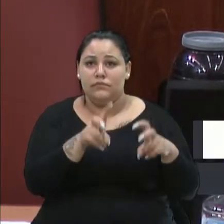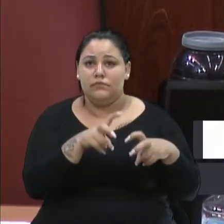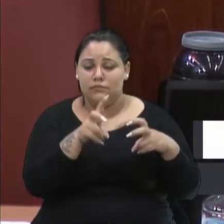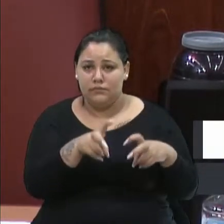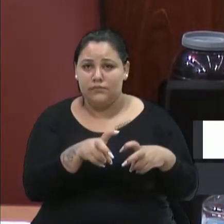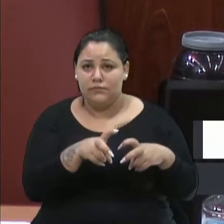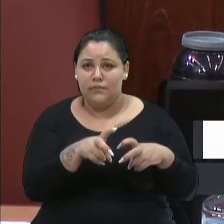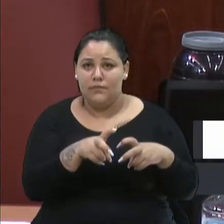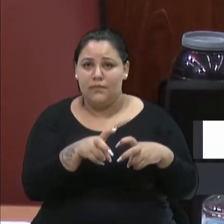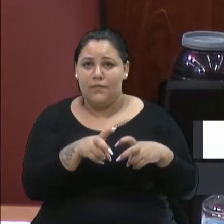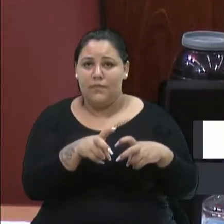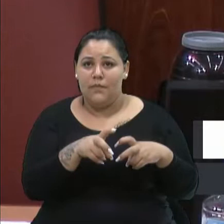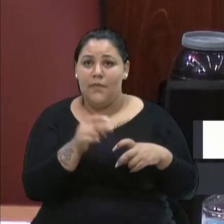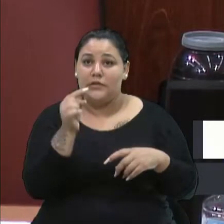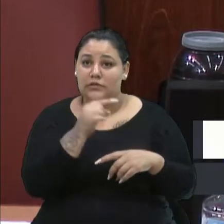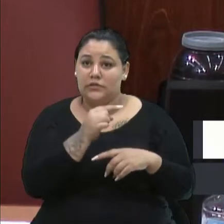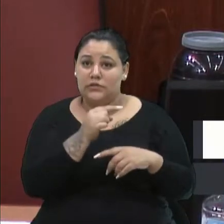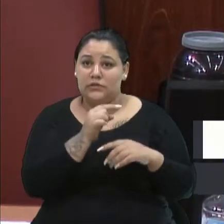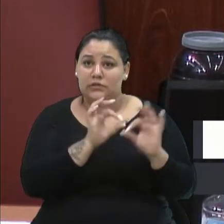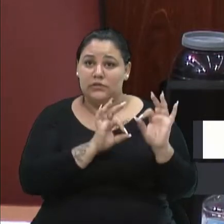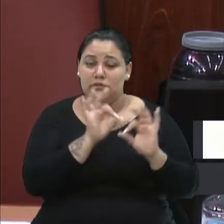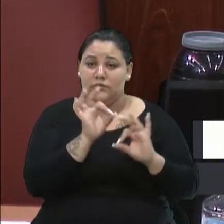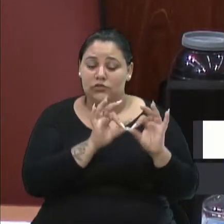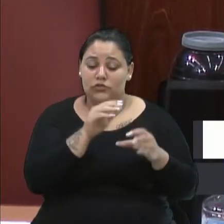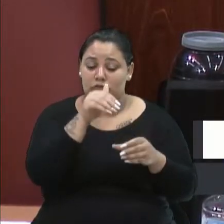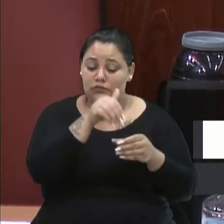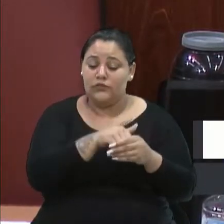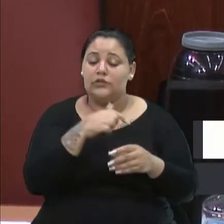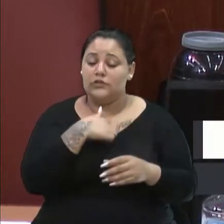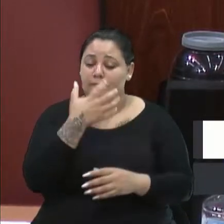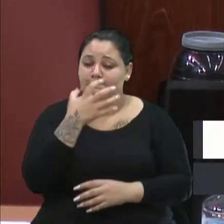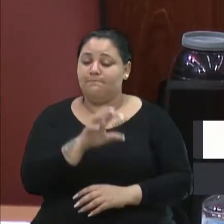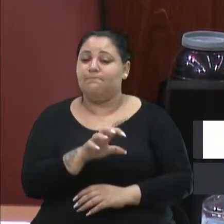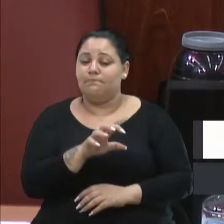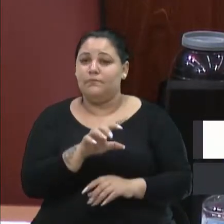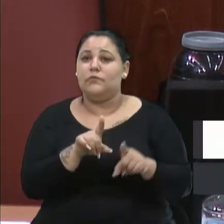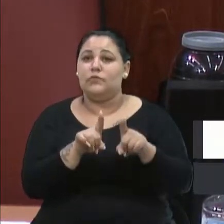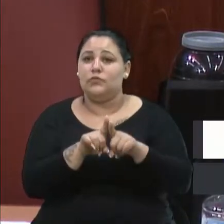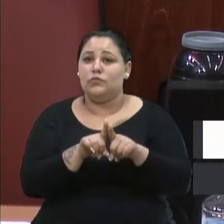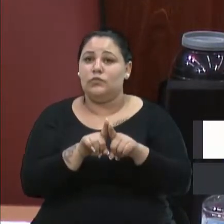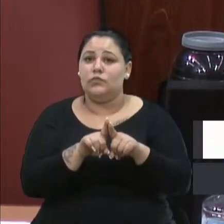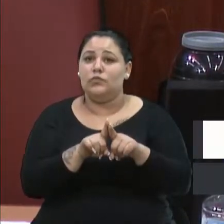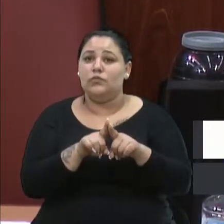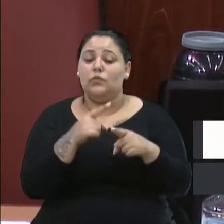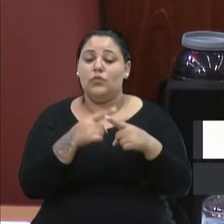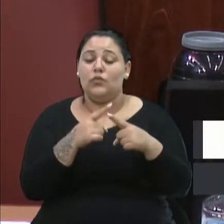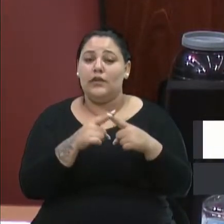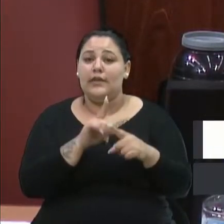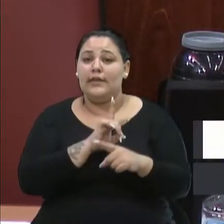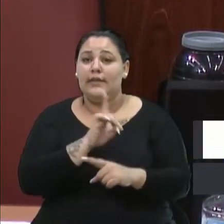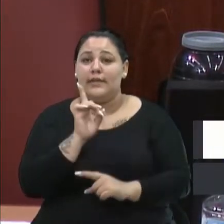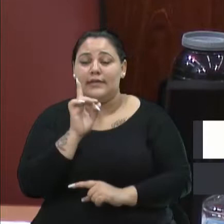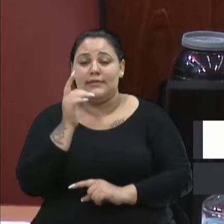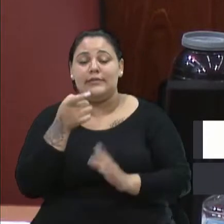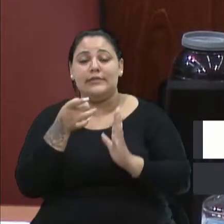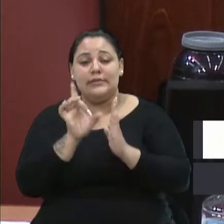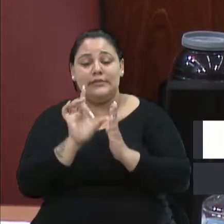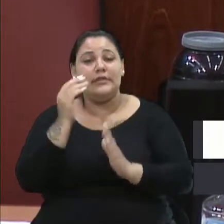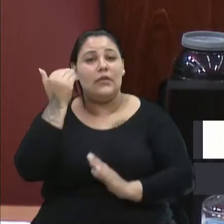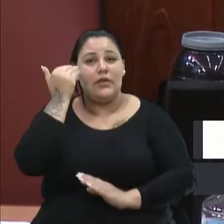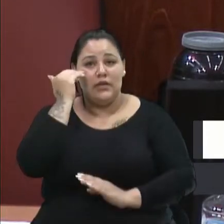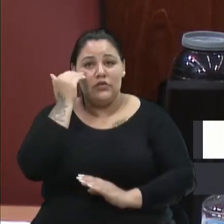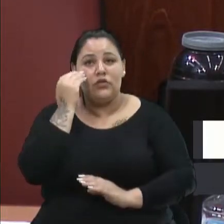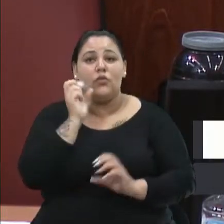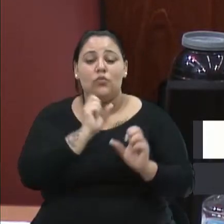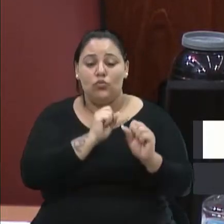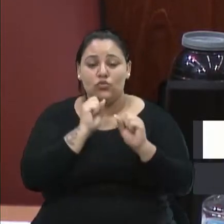do projeto que o senhor se refere, eu votei contra. Eu votei contra por entender naquele momento que era